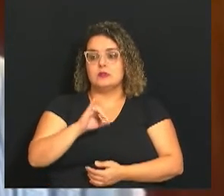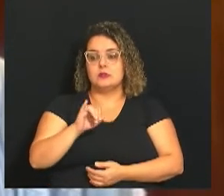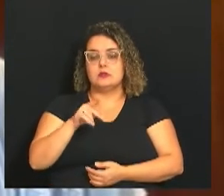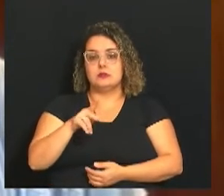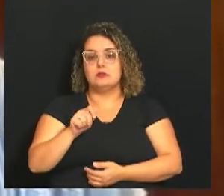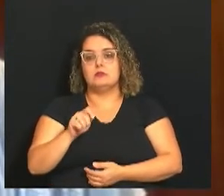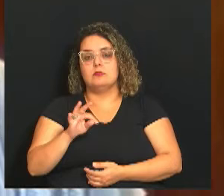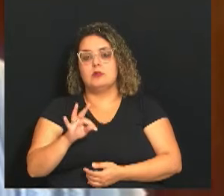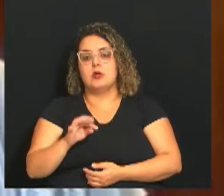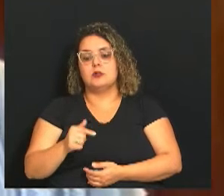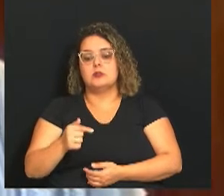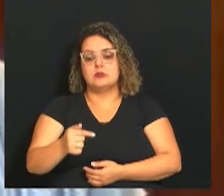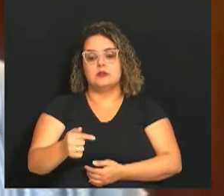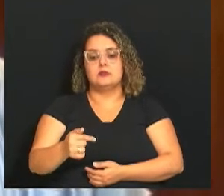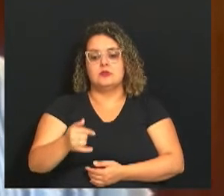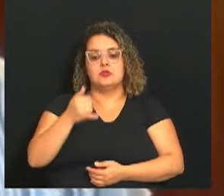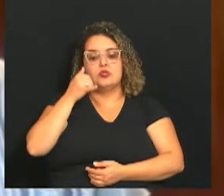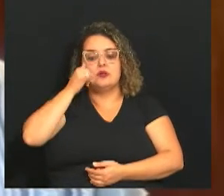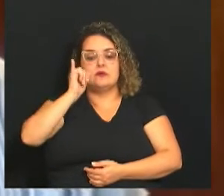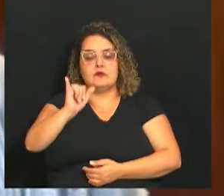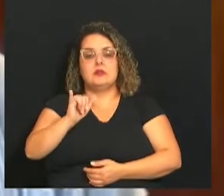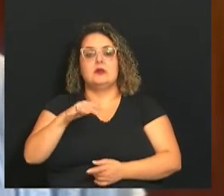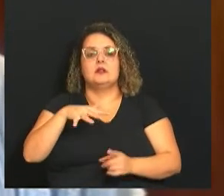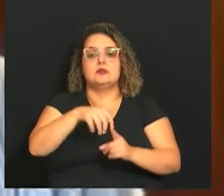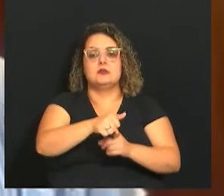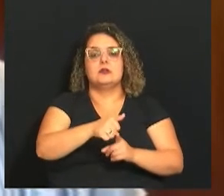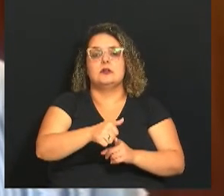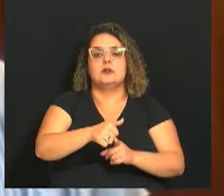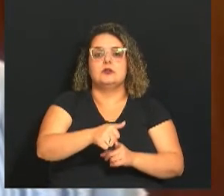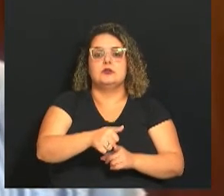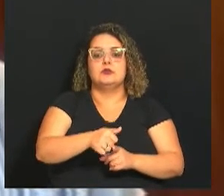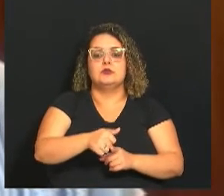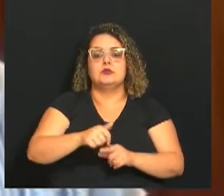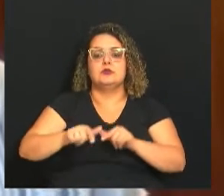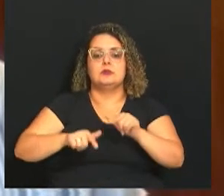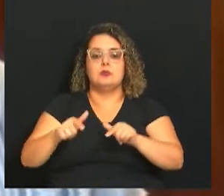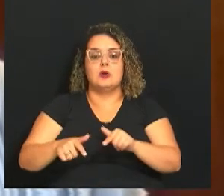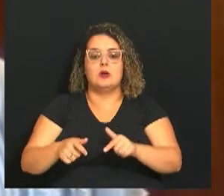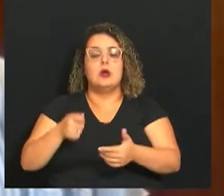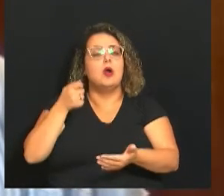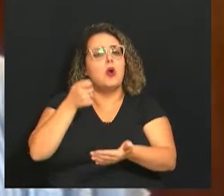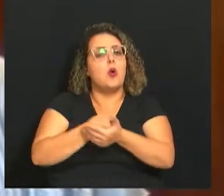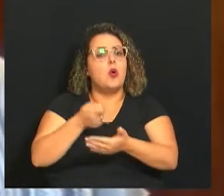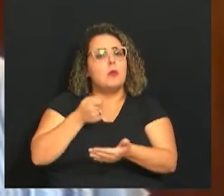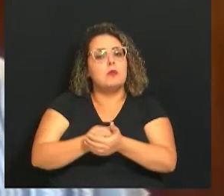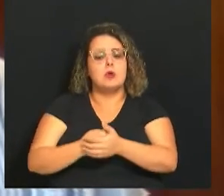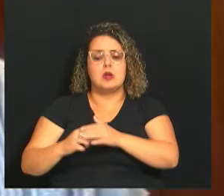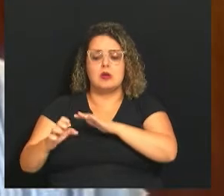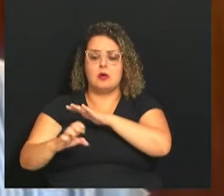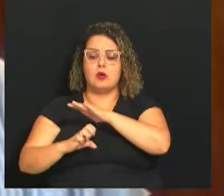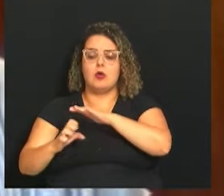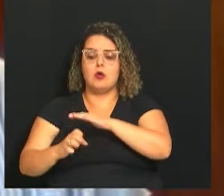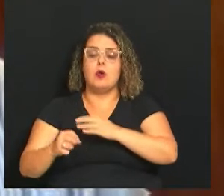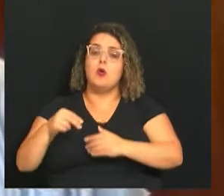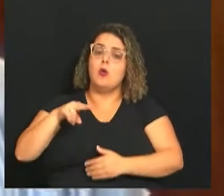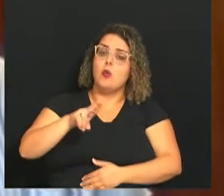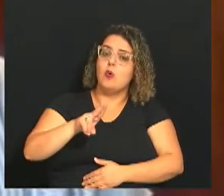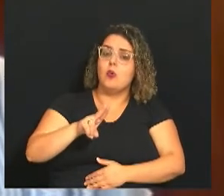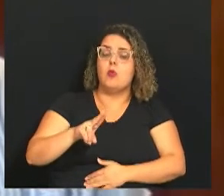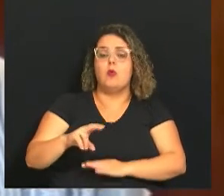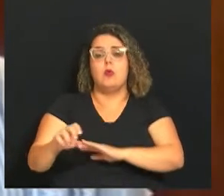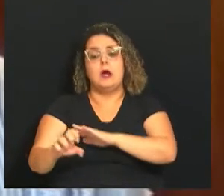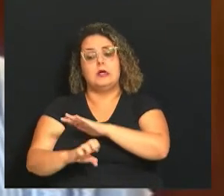de Prevenção a Acidentes de Trabalho, ela é obrigatória por parte das empresas ou as empresas